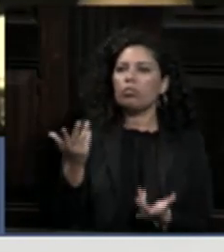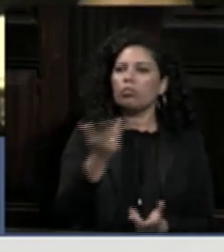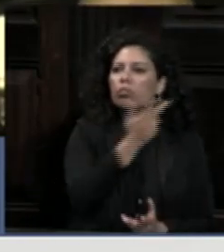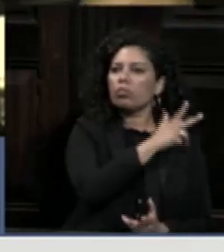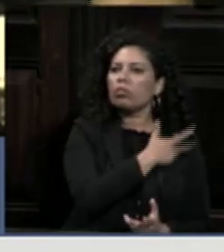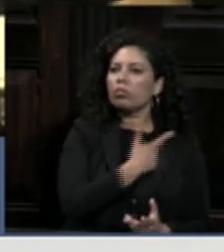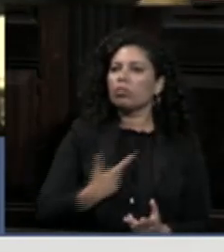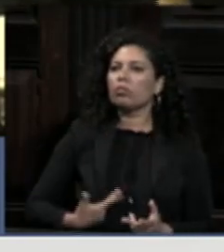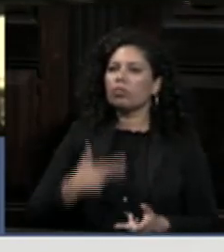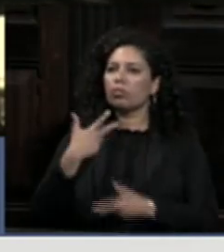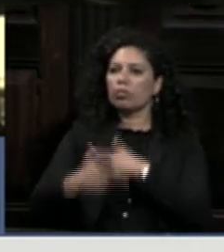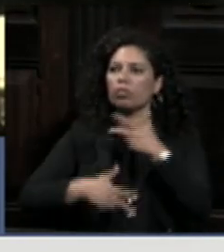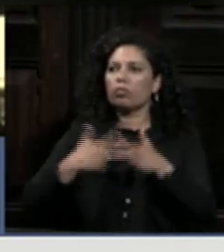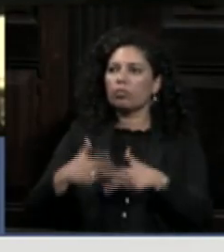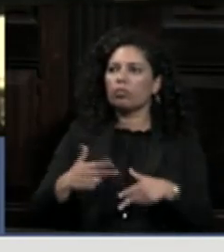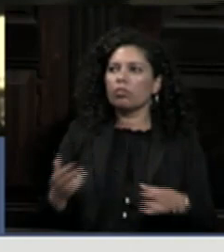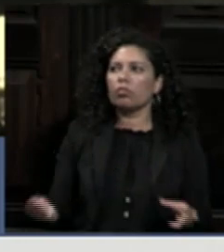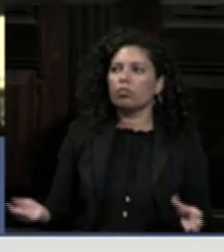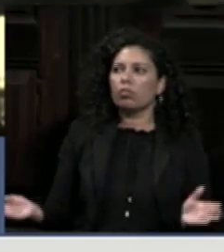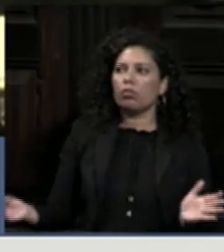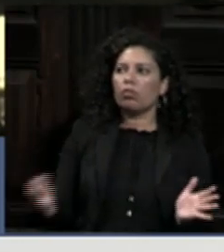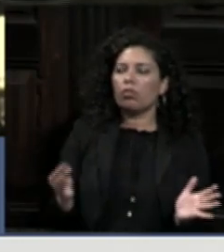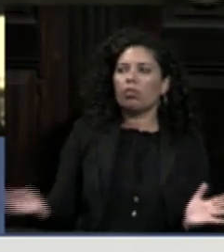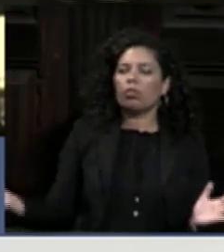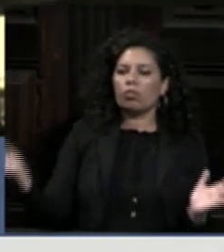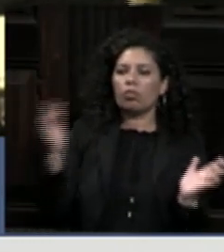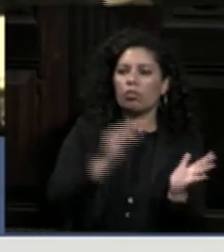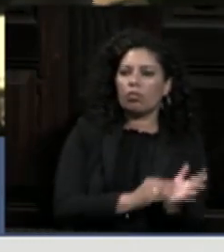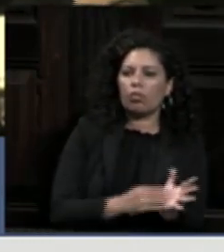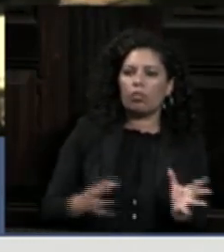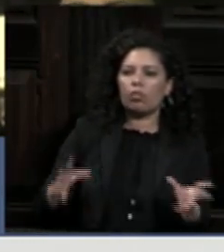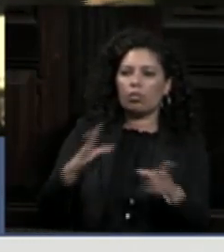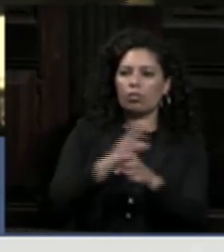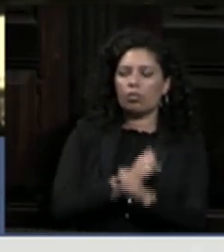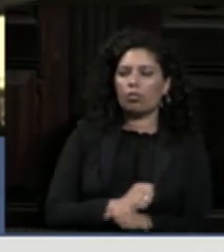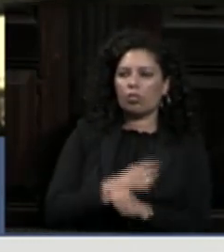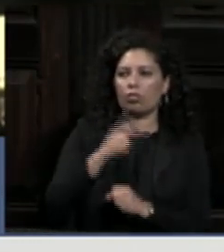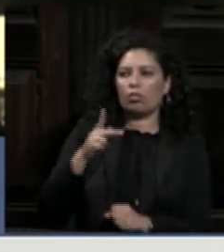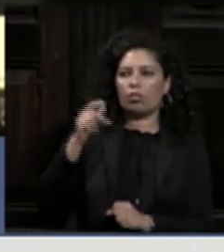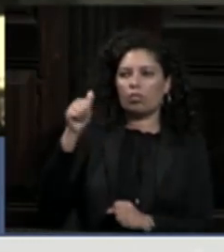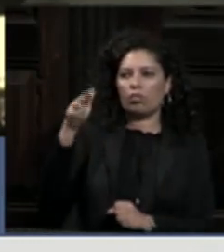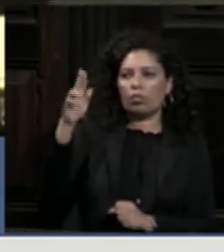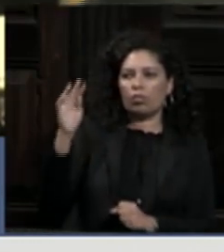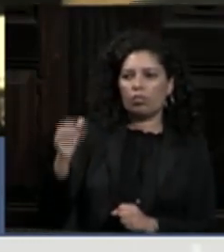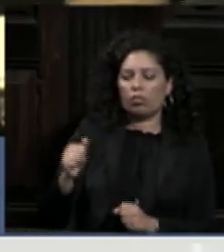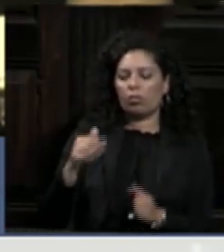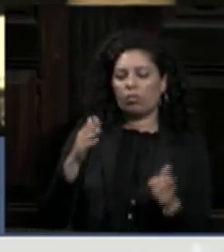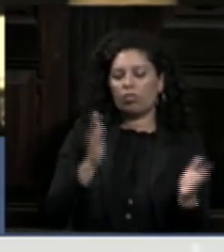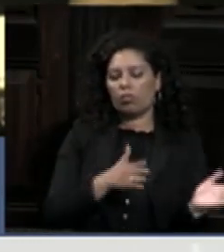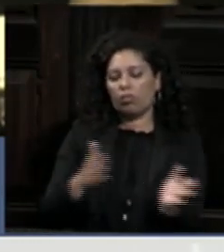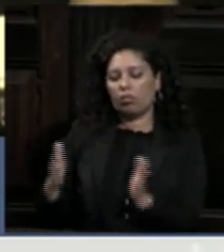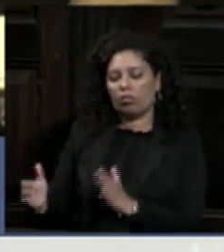84 mil 18 o deputado paulo ramos que as obras estão a provar é que a inclusão na ordem do dia do pl 3 856